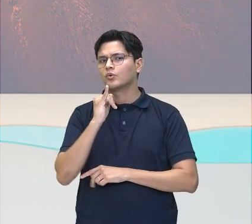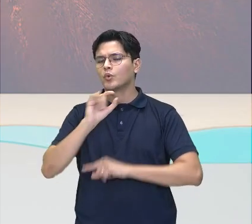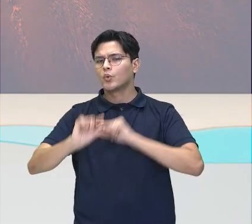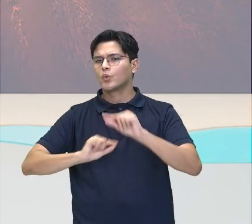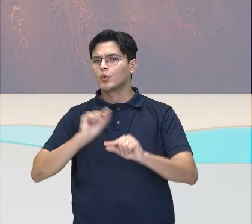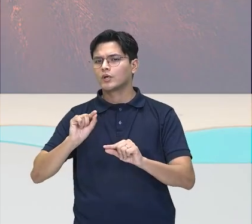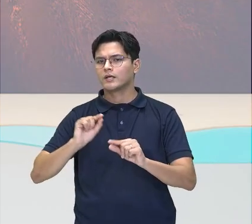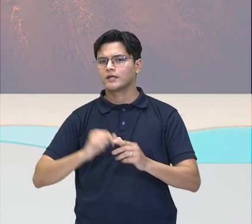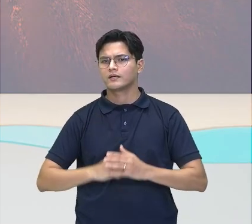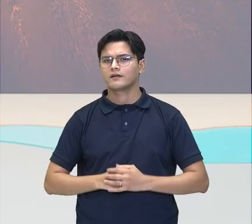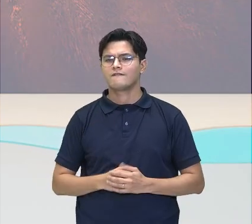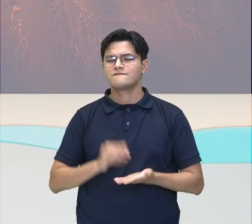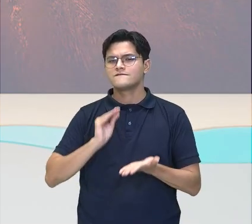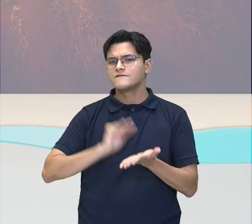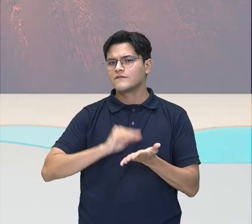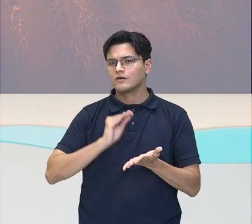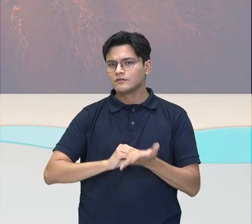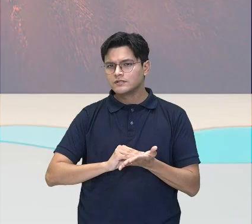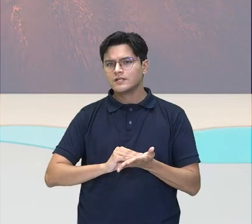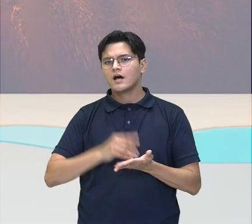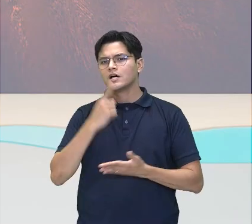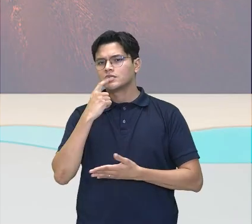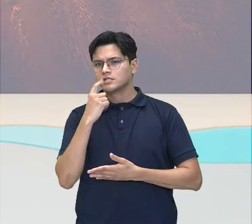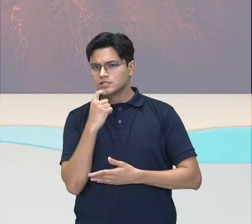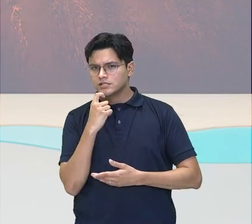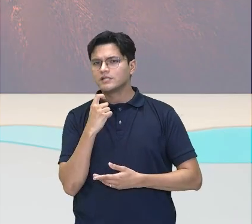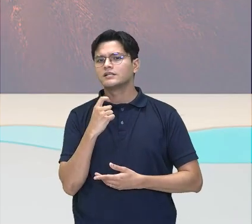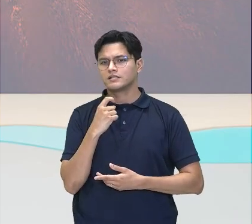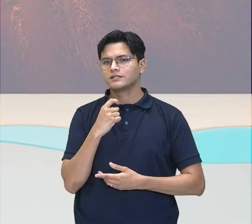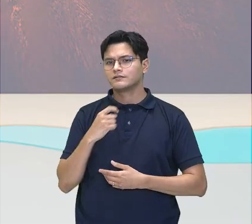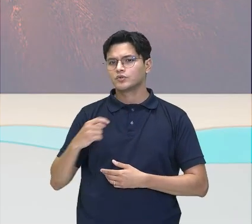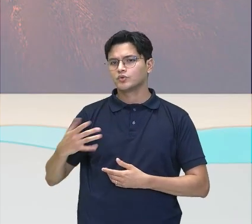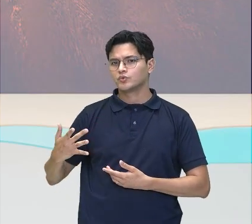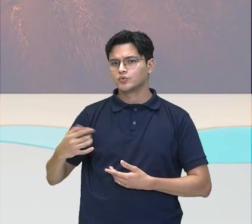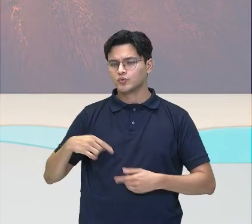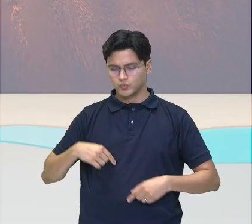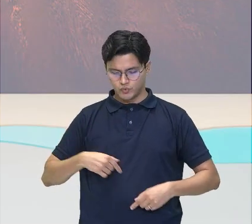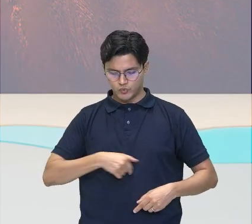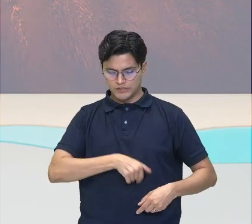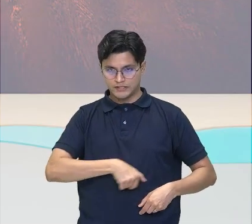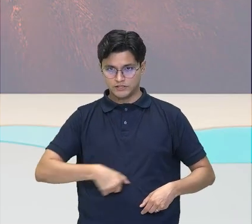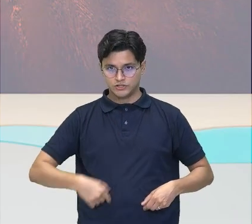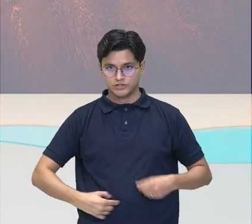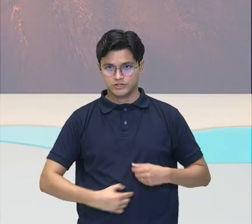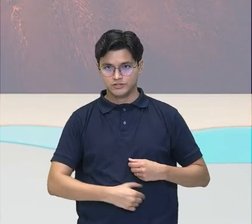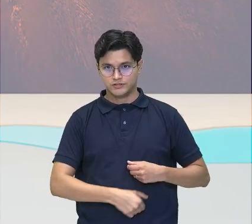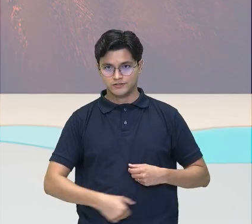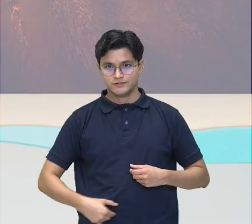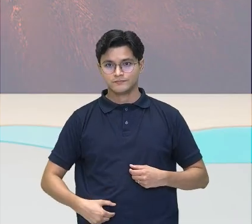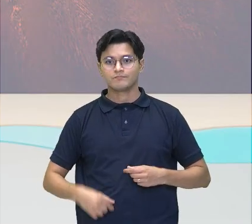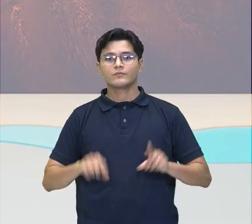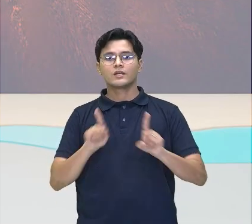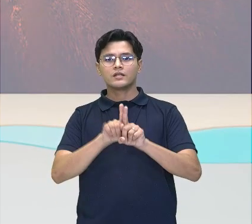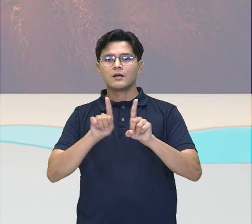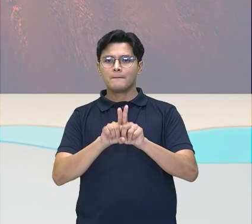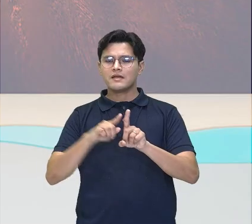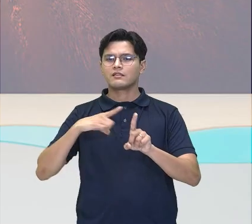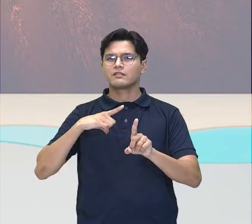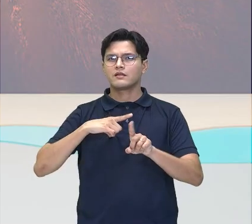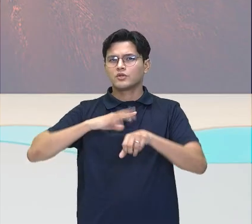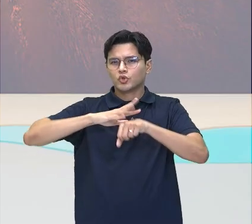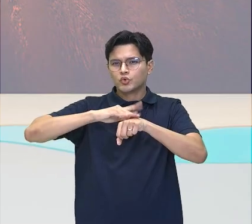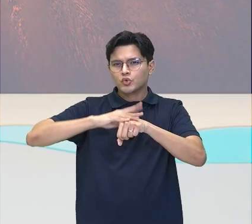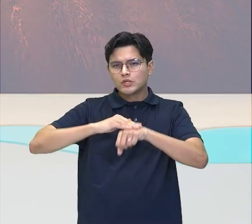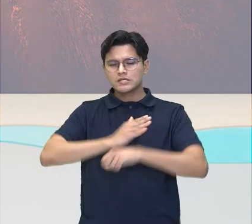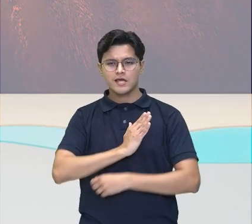falta de fornecimento de sangue para os intestinos, tá bom? A gente vai ter também doenças cardíacas,